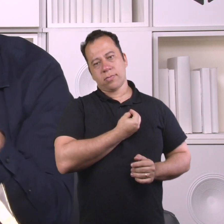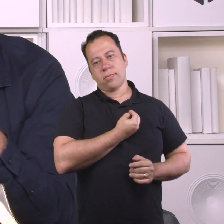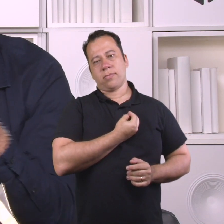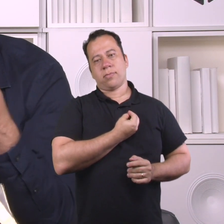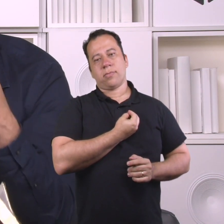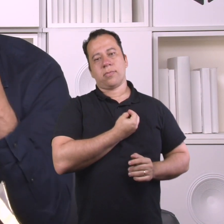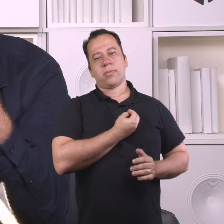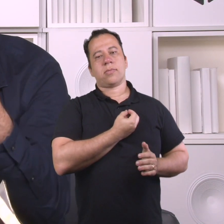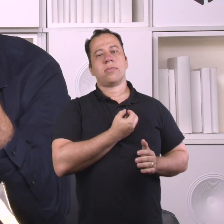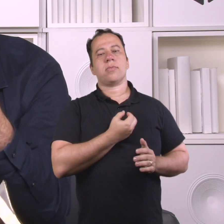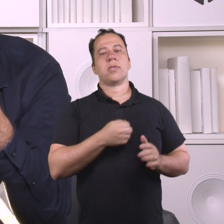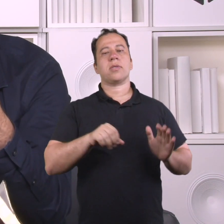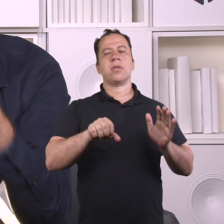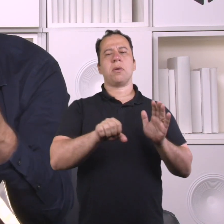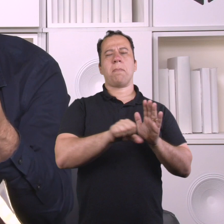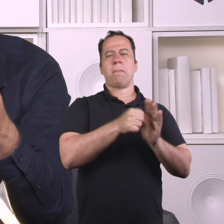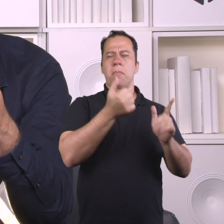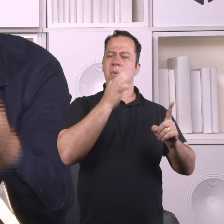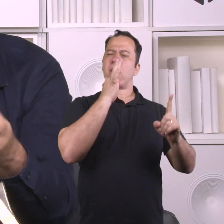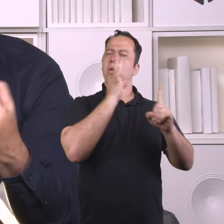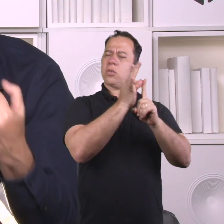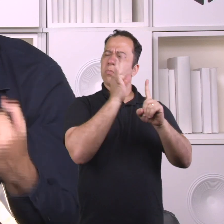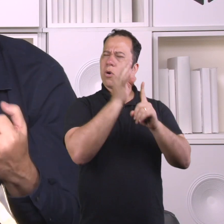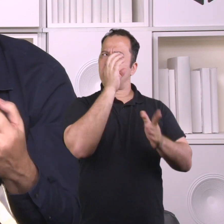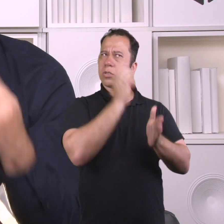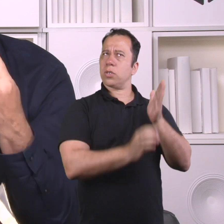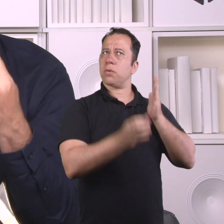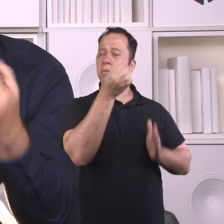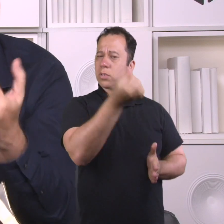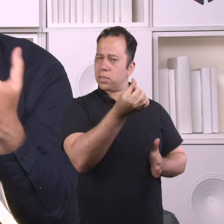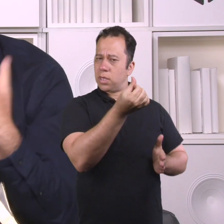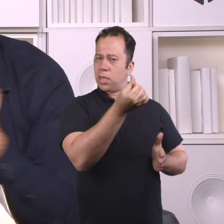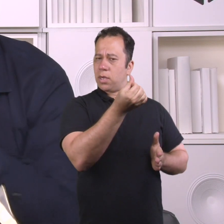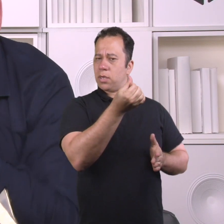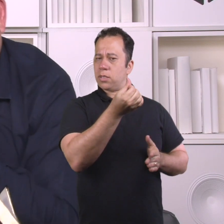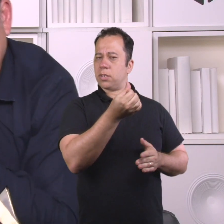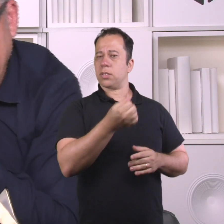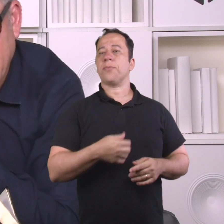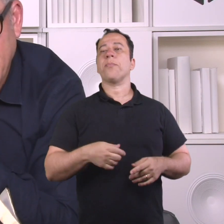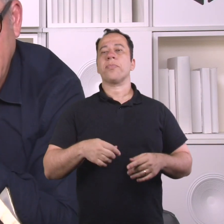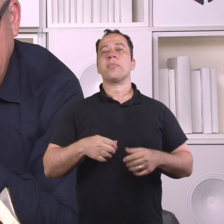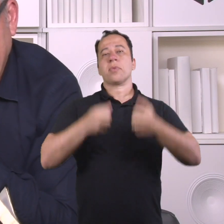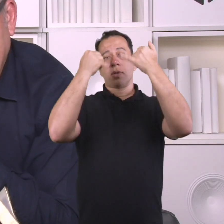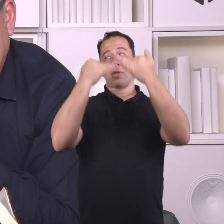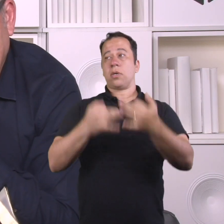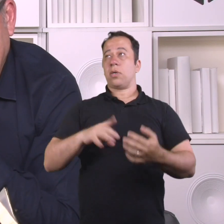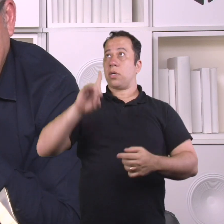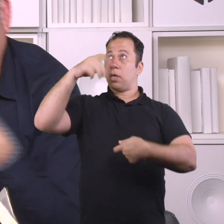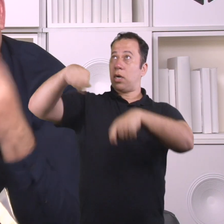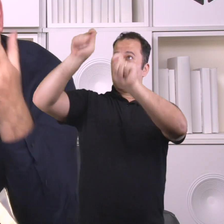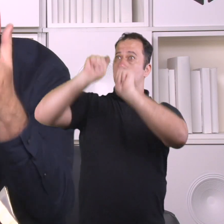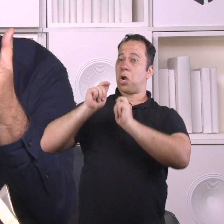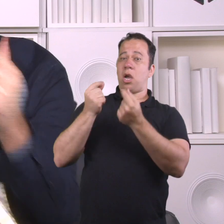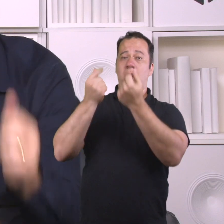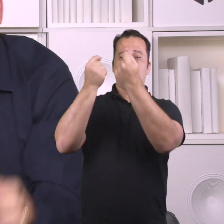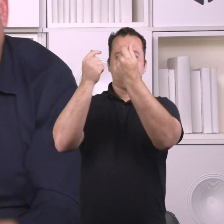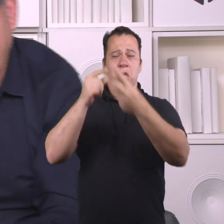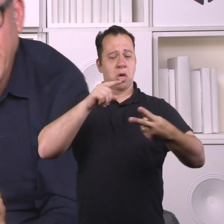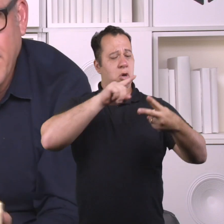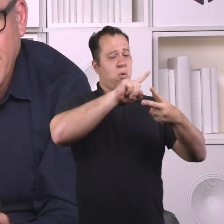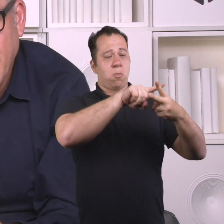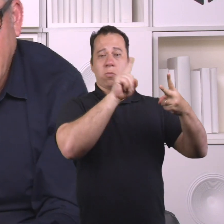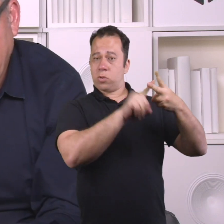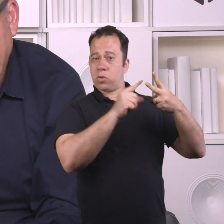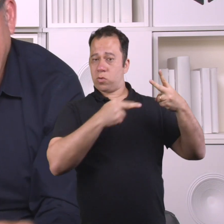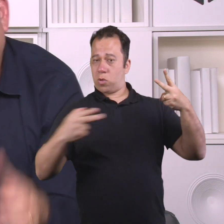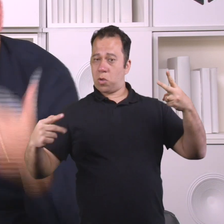diante, que Deus tem 2 razões pelas quais Ele nos dá riquezas. Primeira, para a nossa satisfação. É você tomar um sorvete com seu